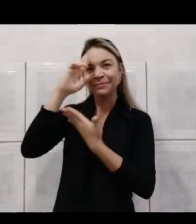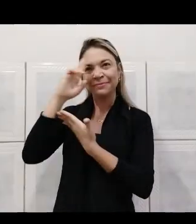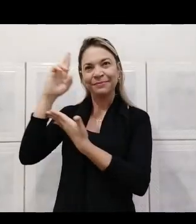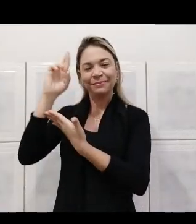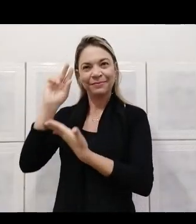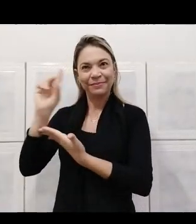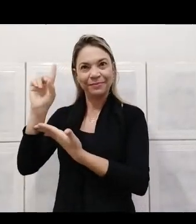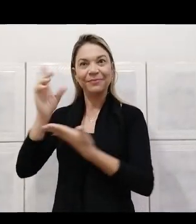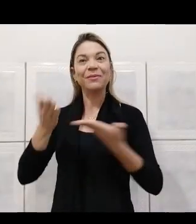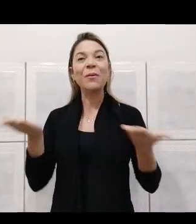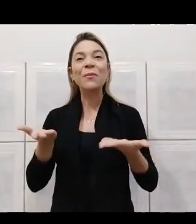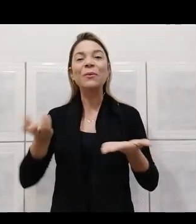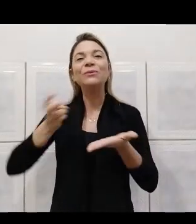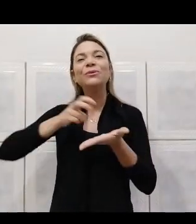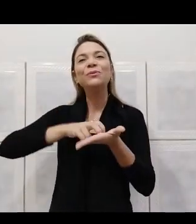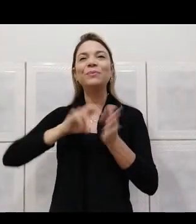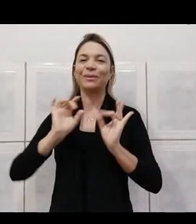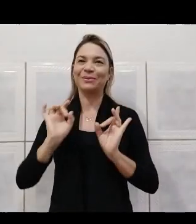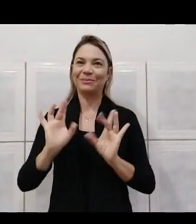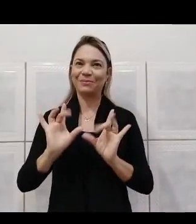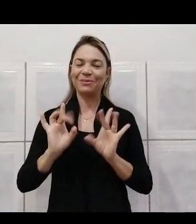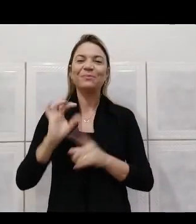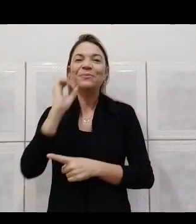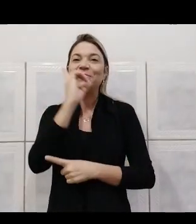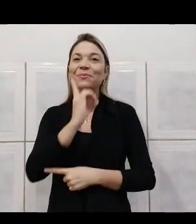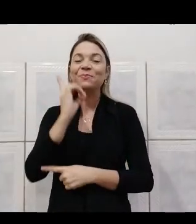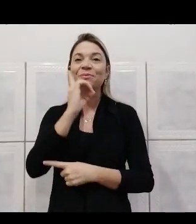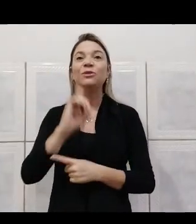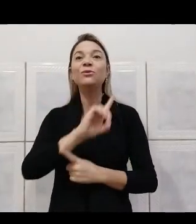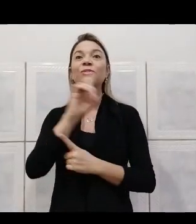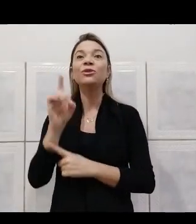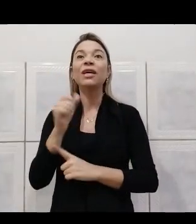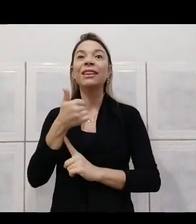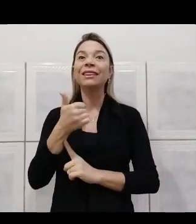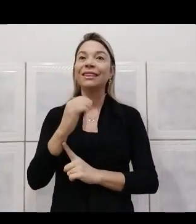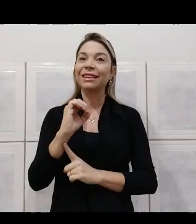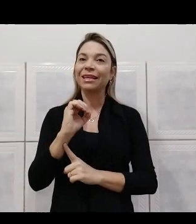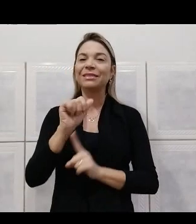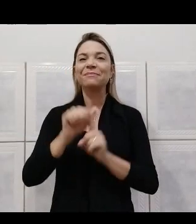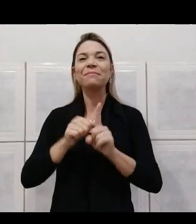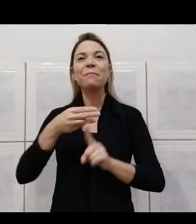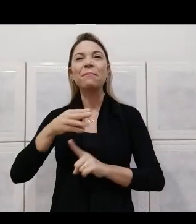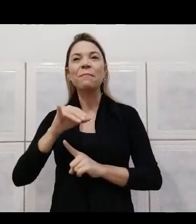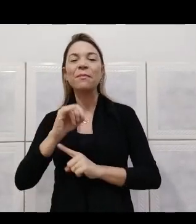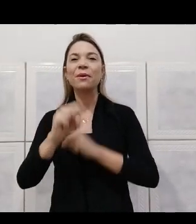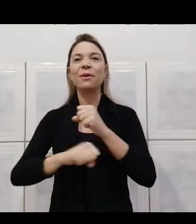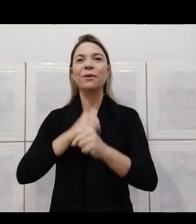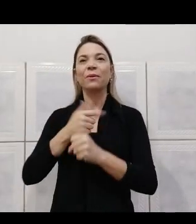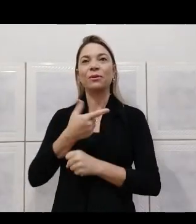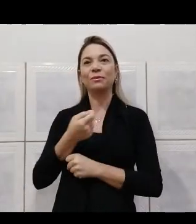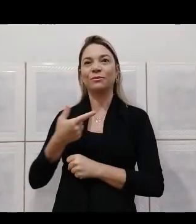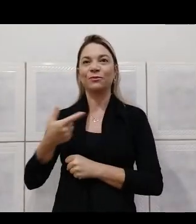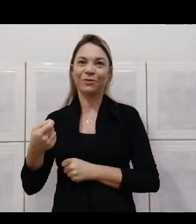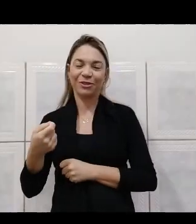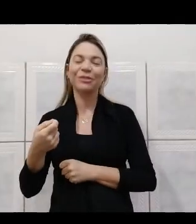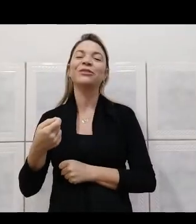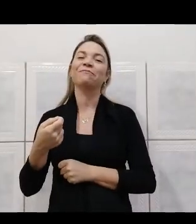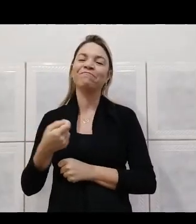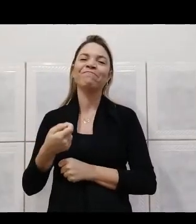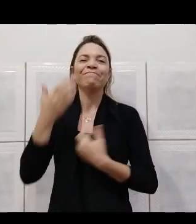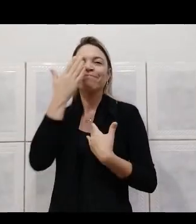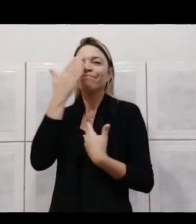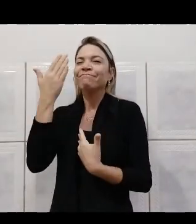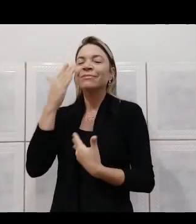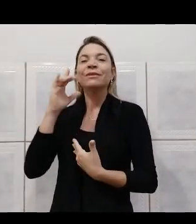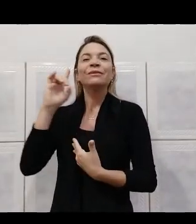manhã especial, domingo, dia 10 de maio de 2020, queremos também render graças a Deus pela vida de